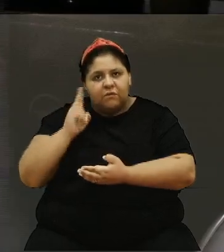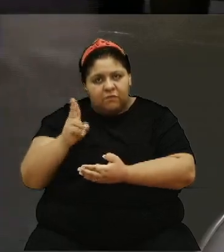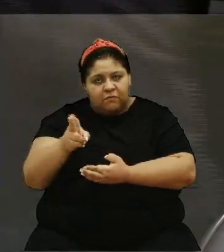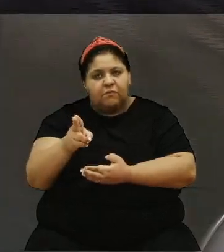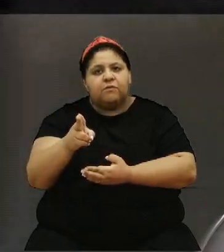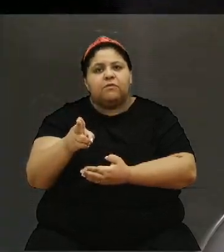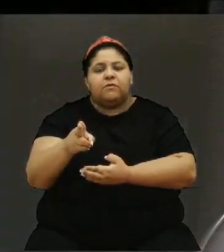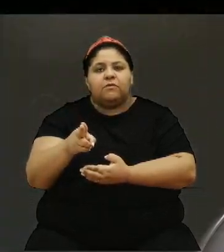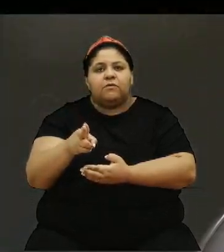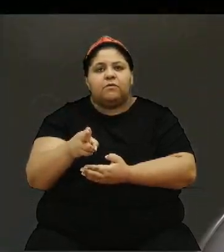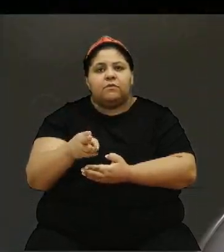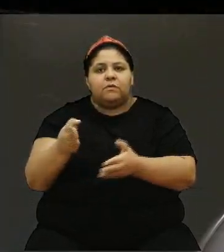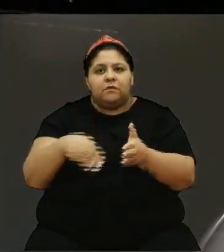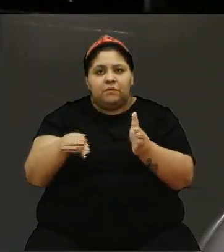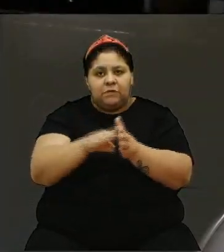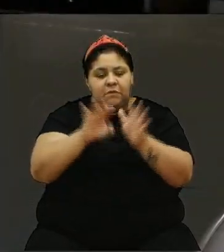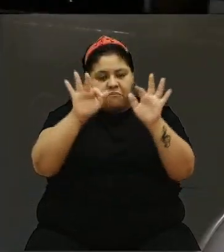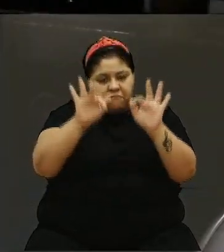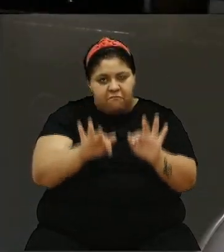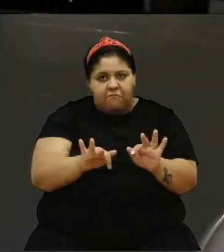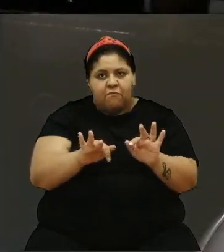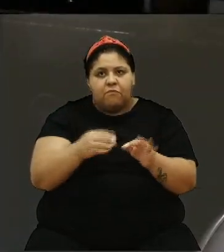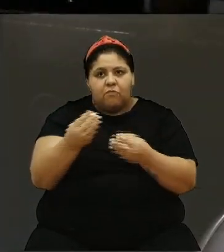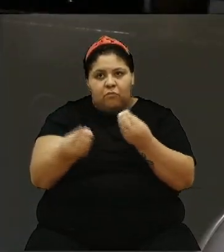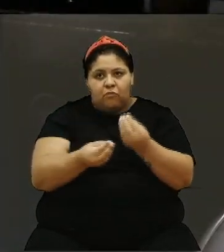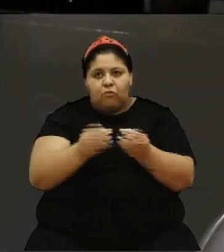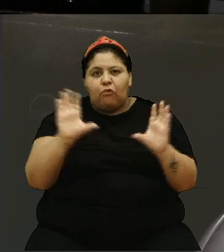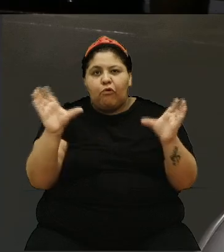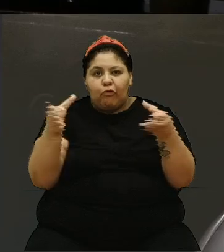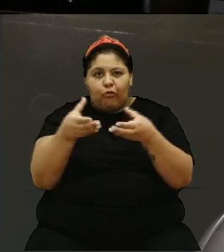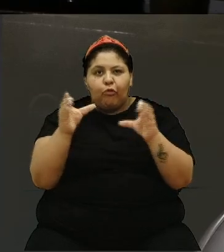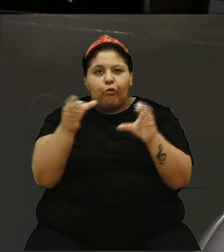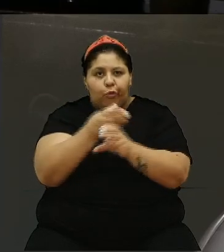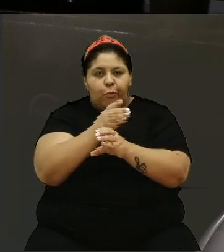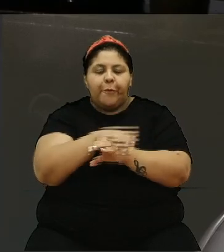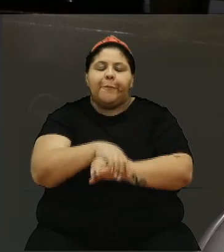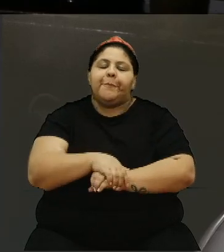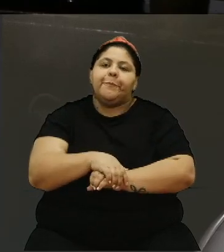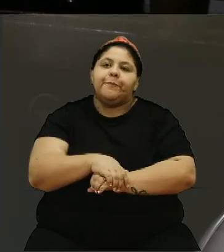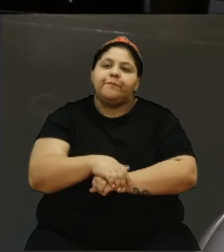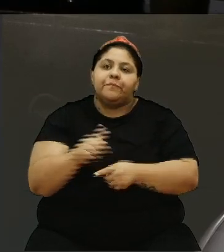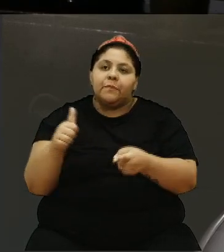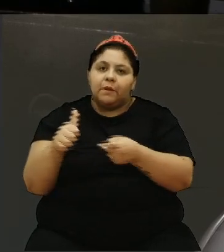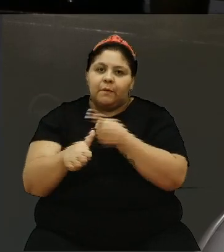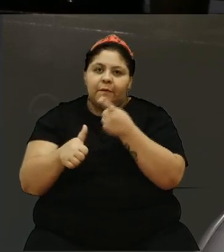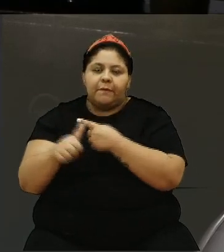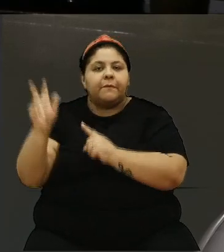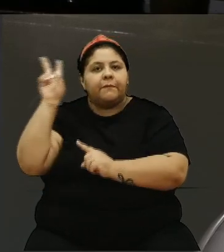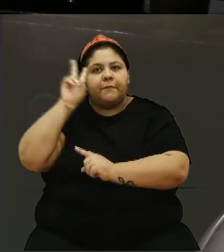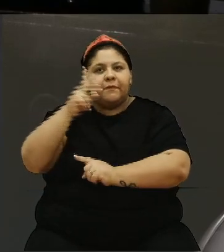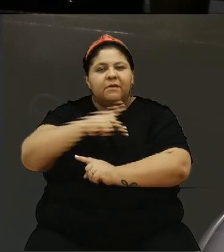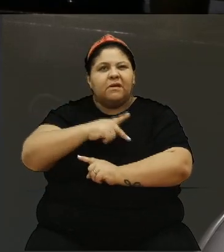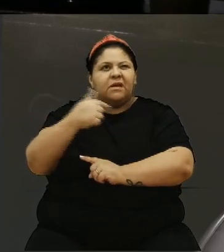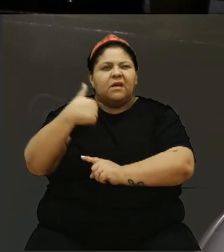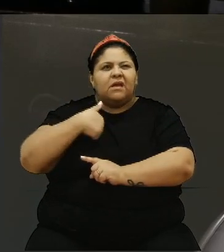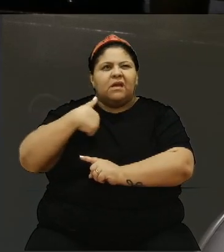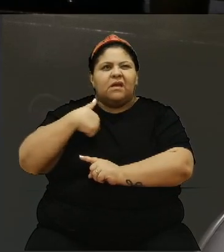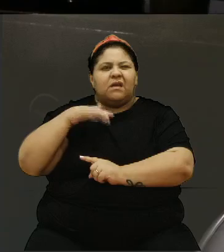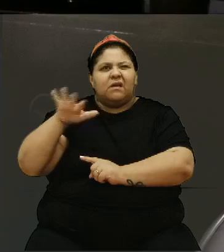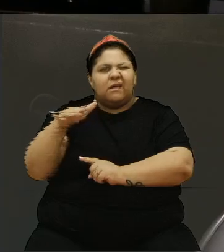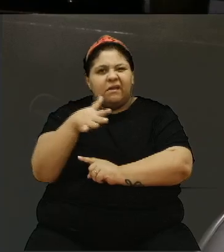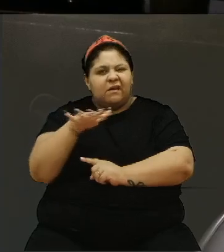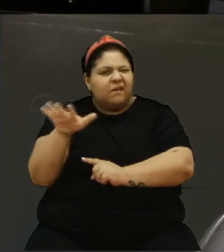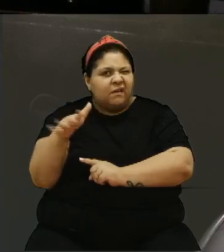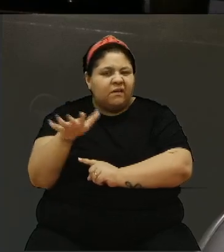permitem fazer essa manifestação ainda com quórum. Primeira questão que eu queria recordar, presidente, quando eu tinha mais ou